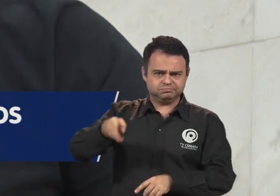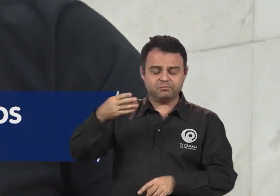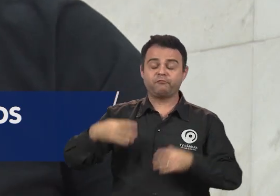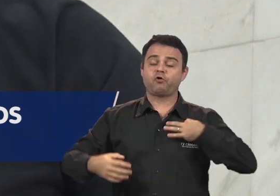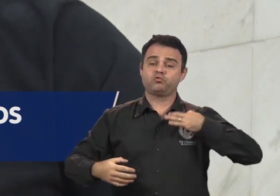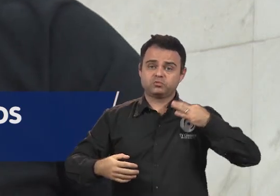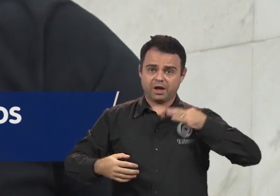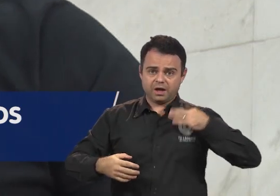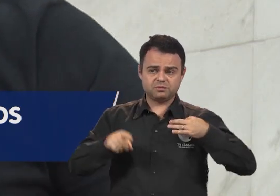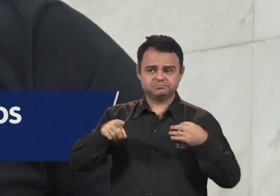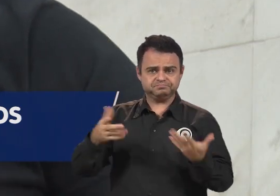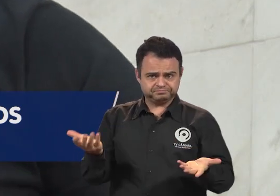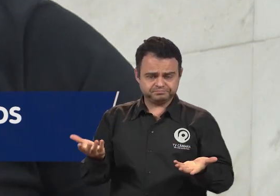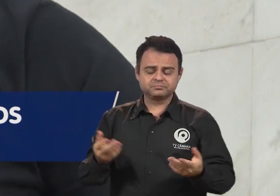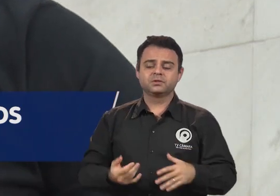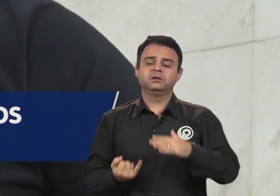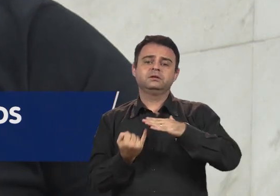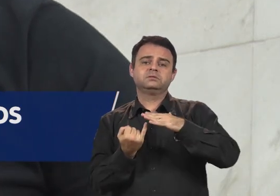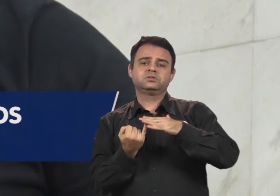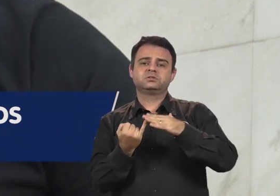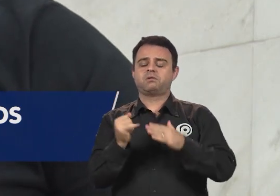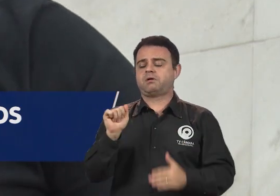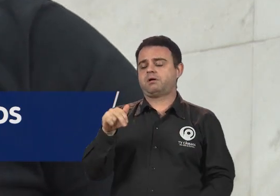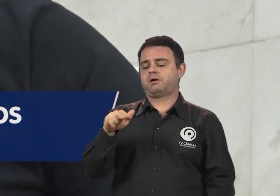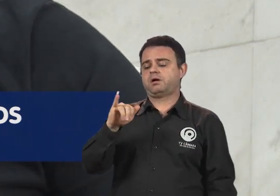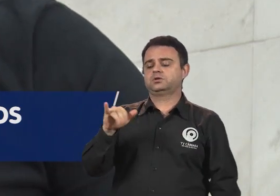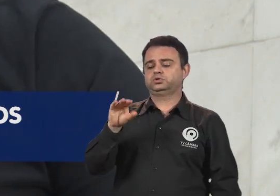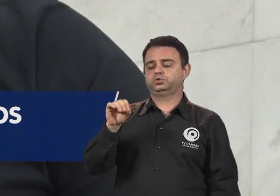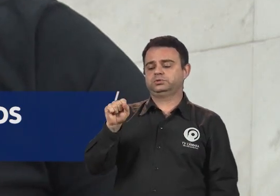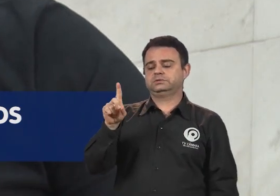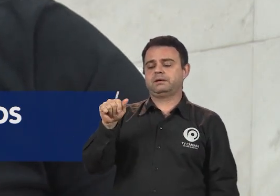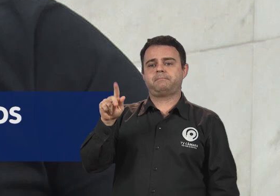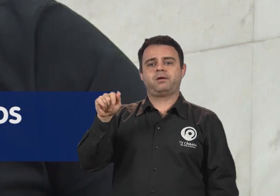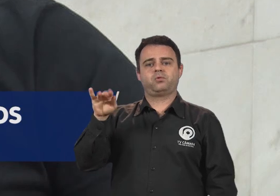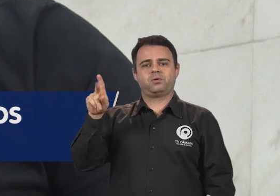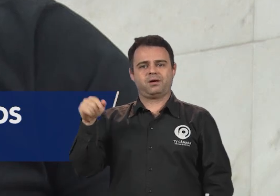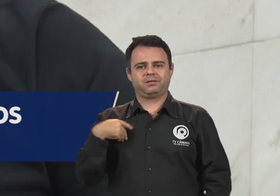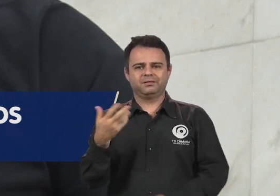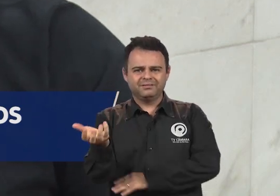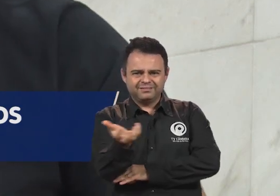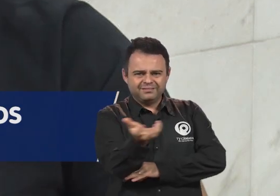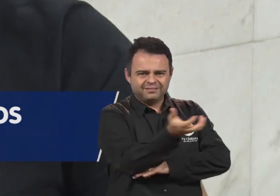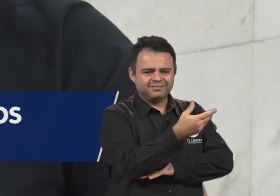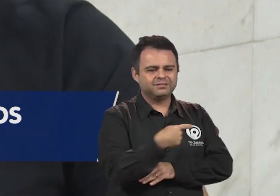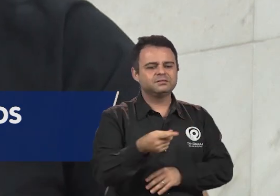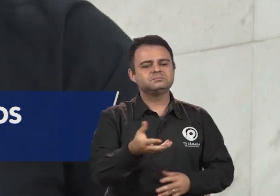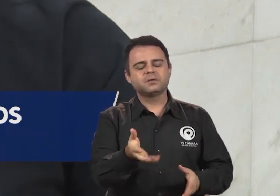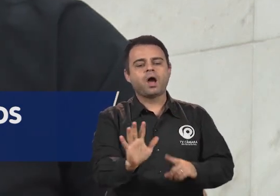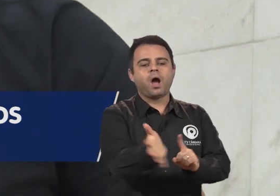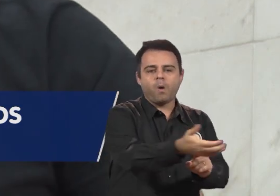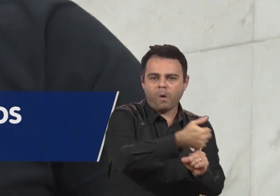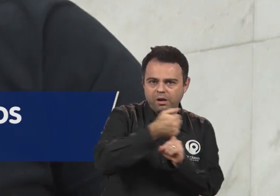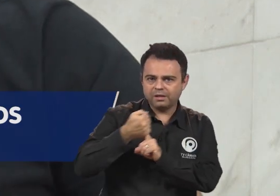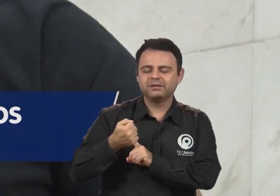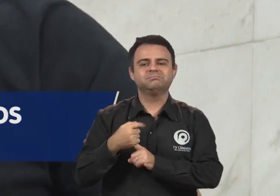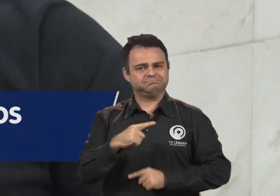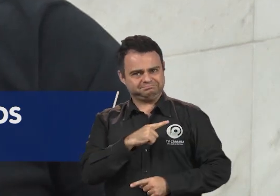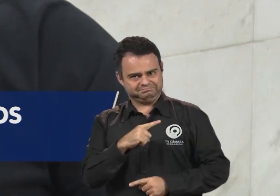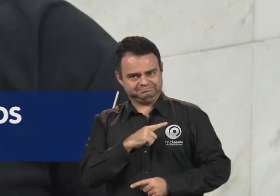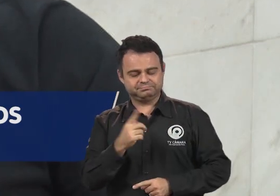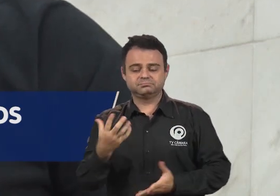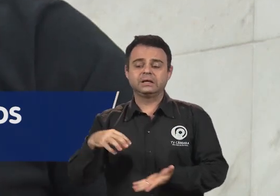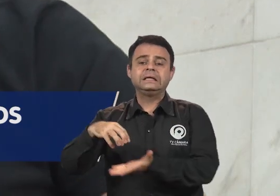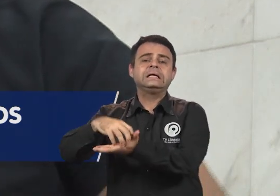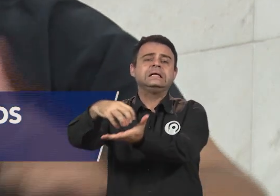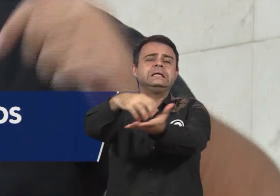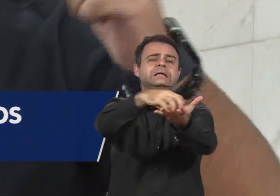Pop, ajudo uma instituição que chama Anjo da Madrugada, que resgata morador em situação de rua. Fiz trabalhos em clínicas